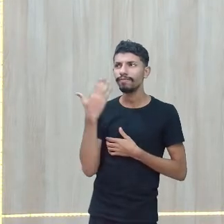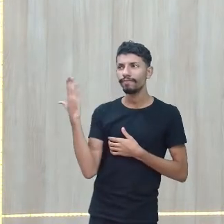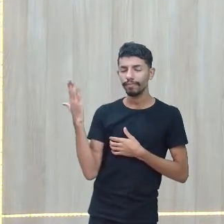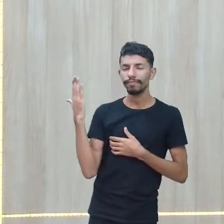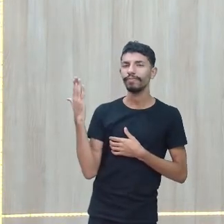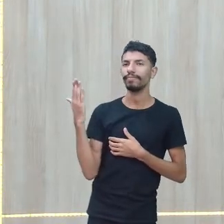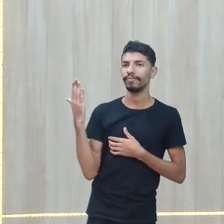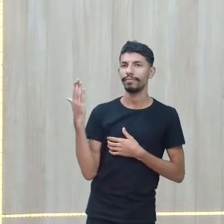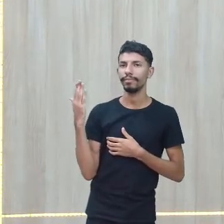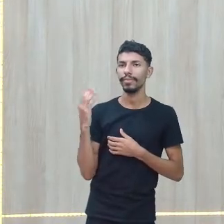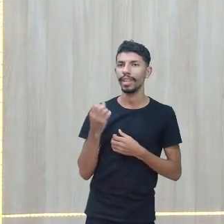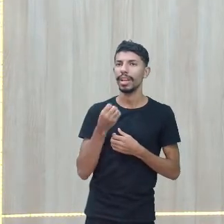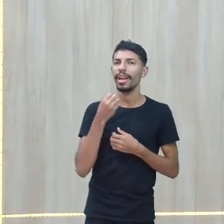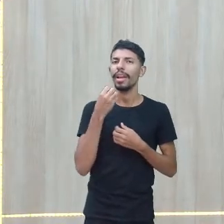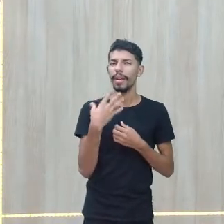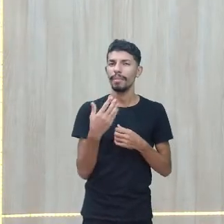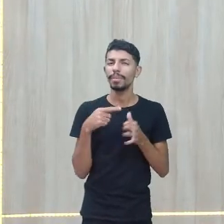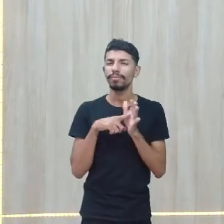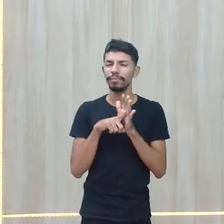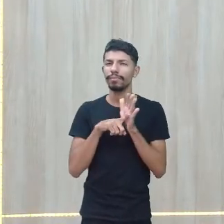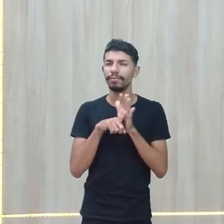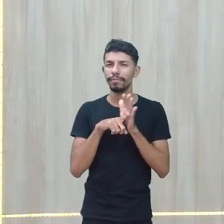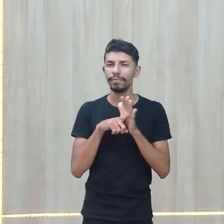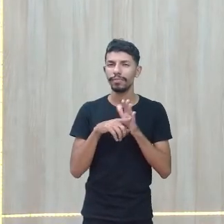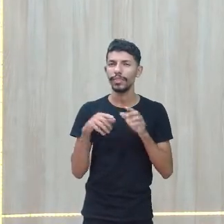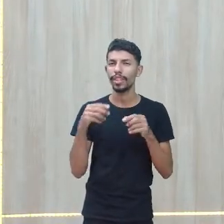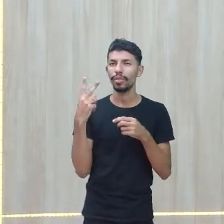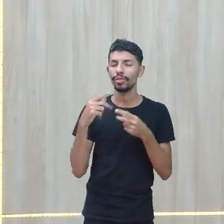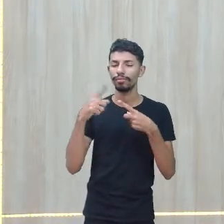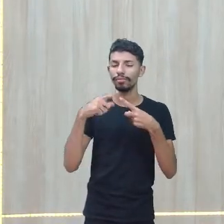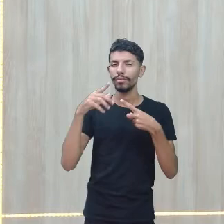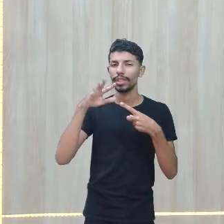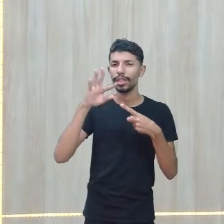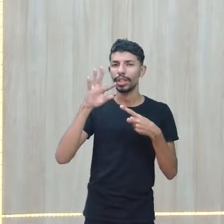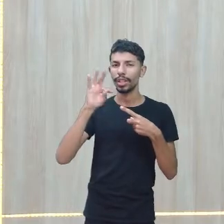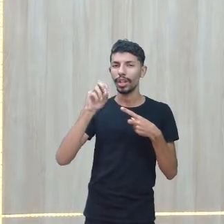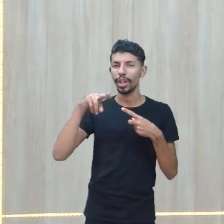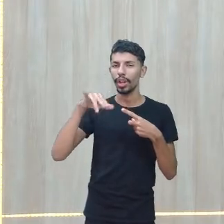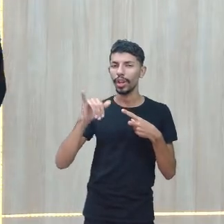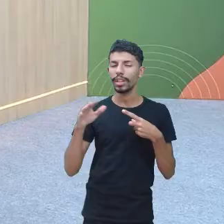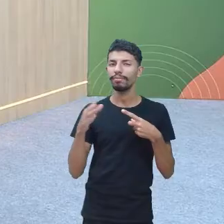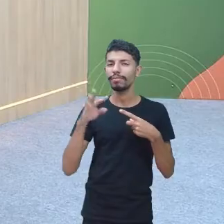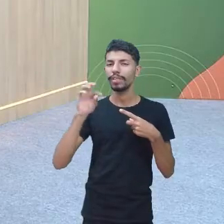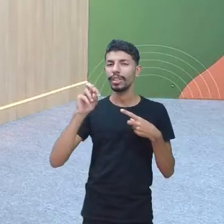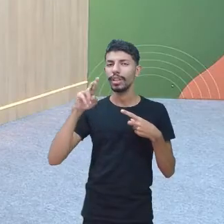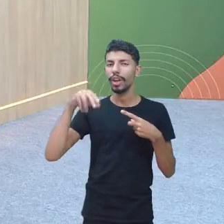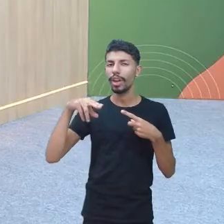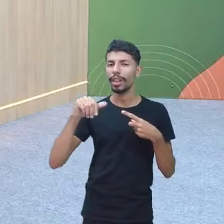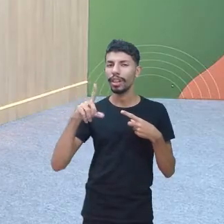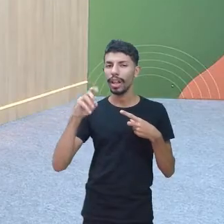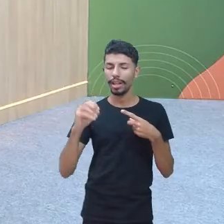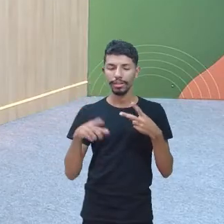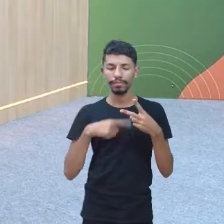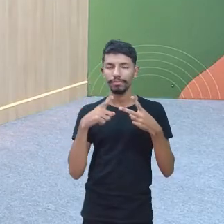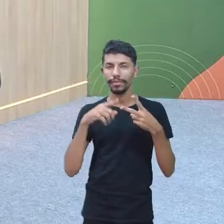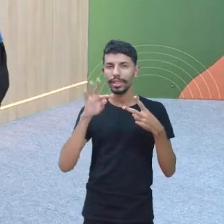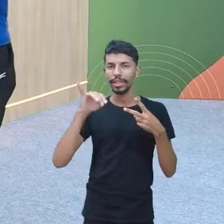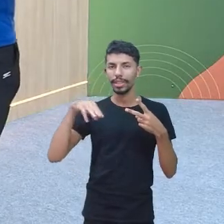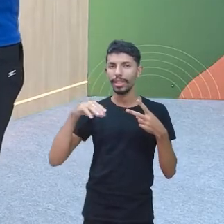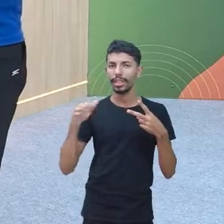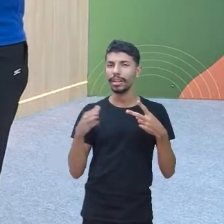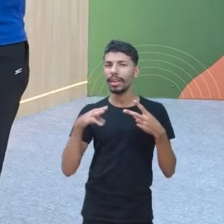funk brasileiro, Tony Tornado e Tim Maia. É importante você conhecer essas duas figuras,